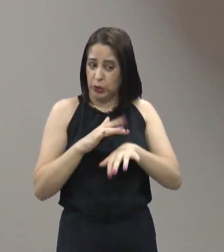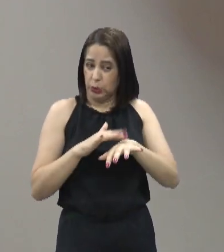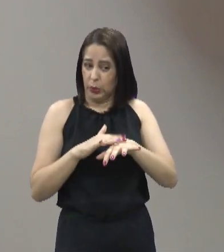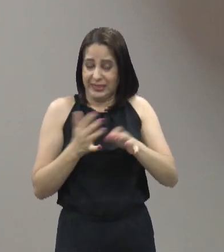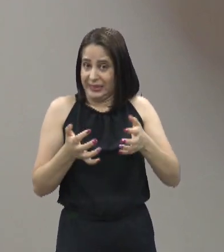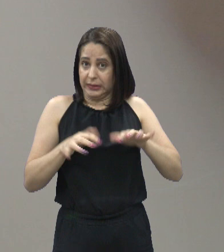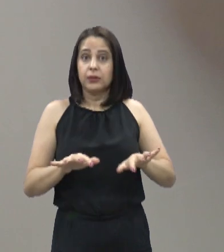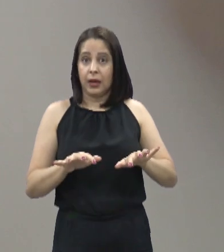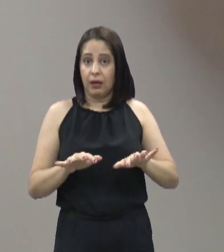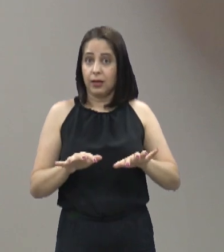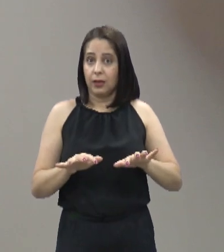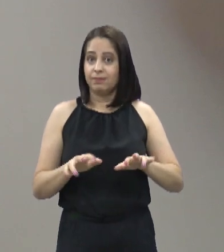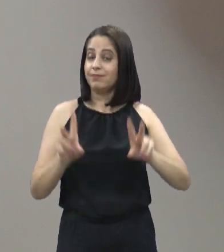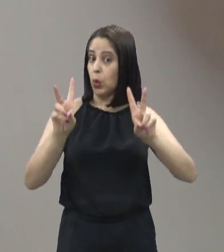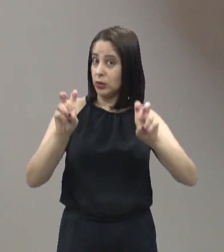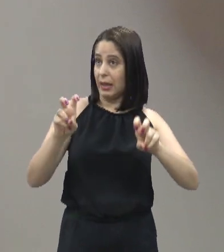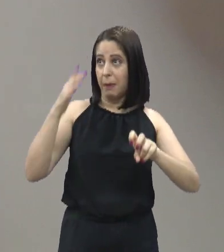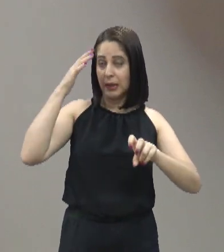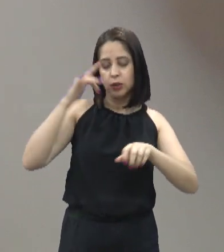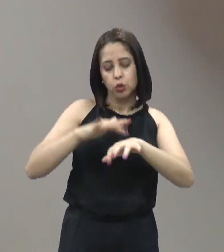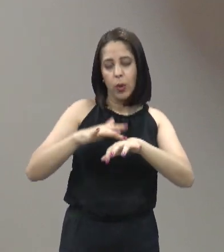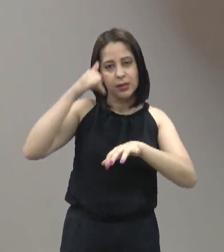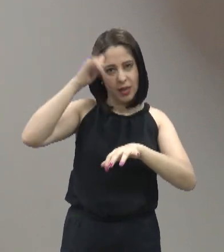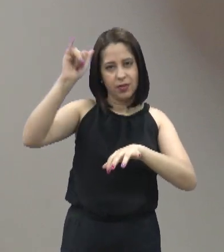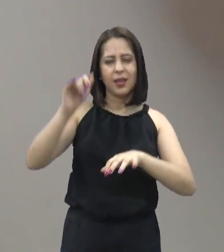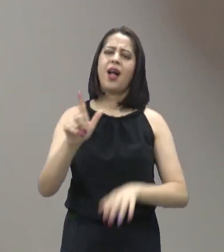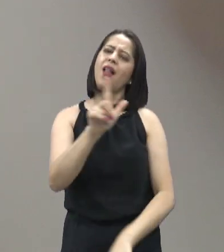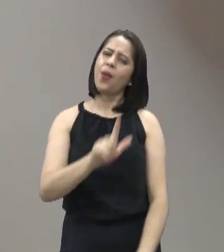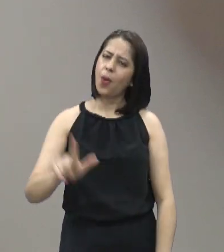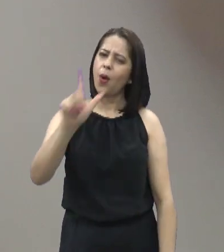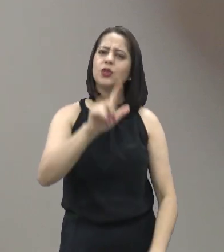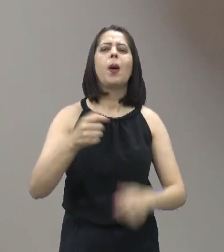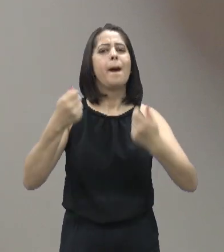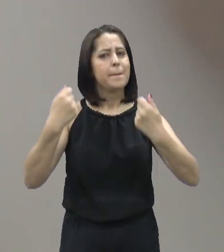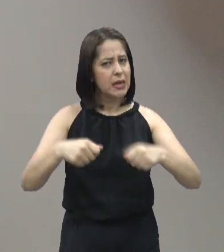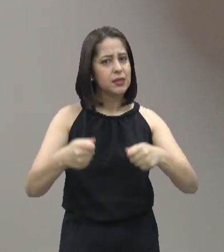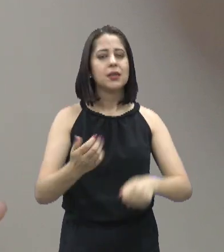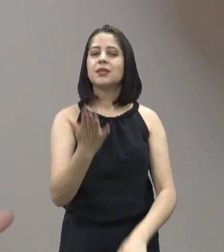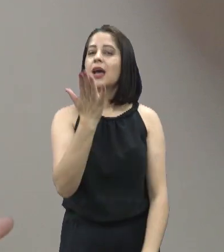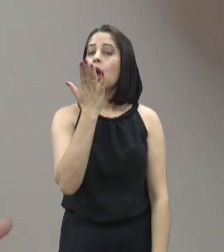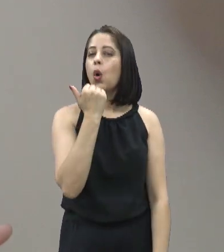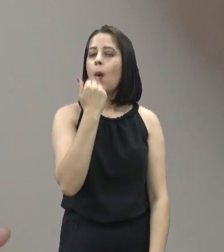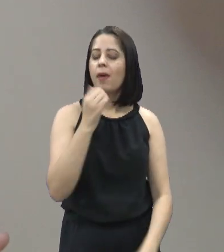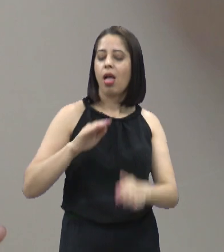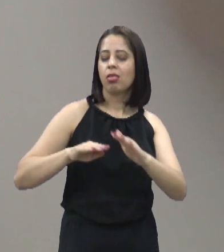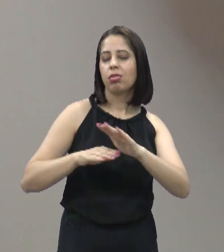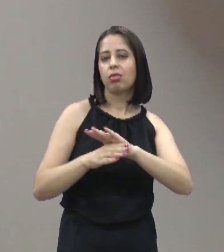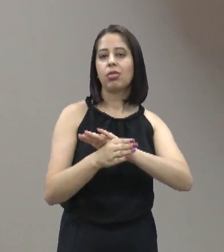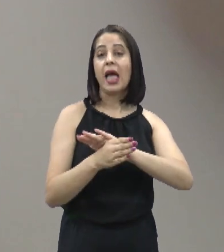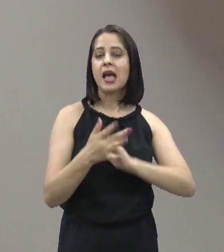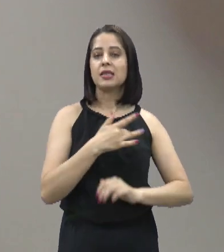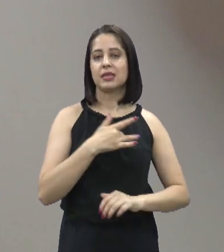e quando o assunto é prevenção, é claro, né, gente? Não podemos deixar de lado hábitos alimentares.